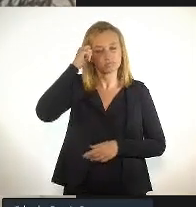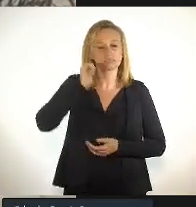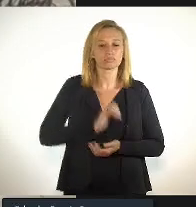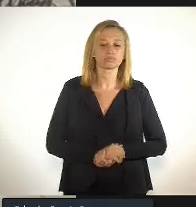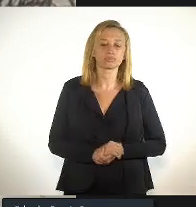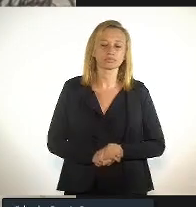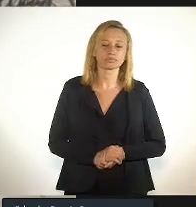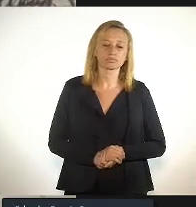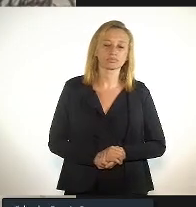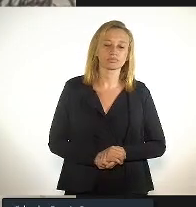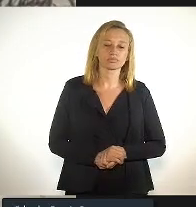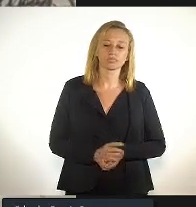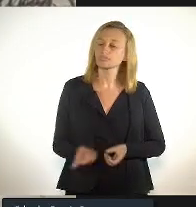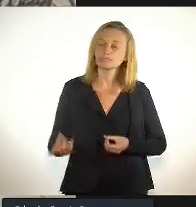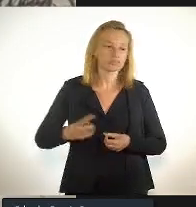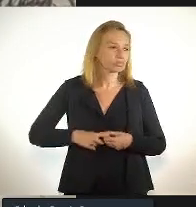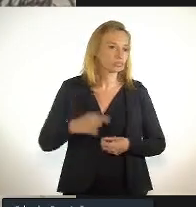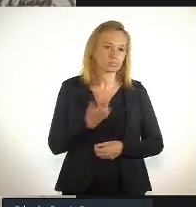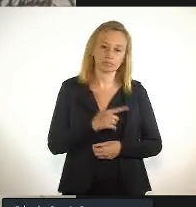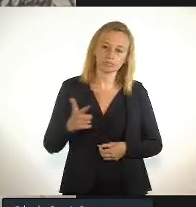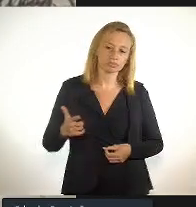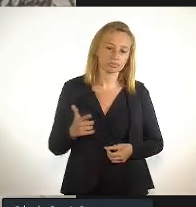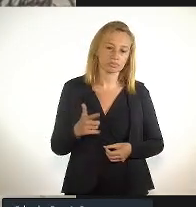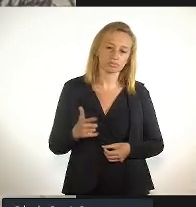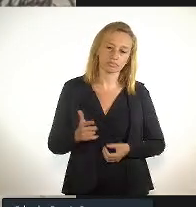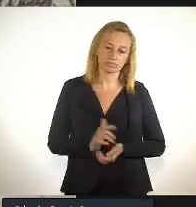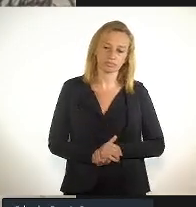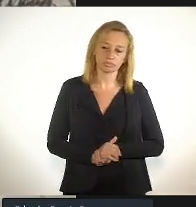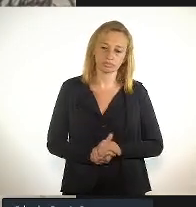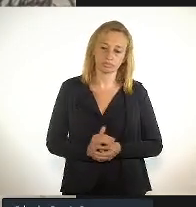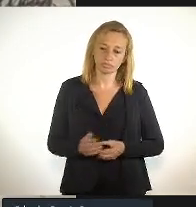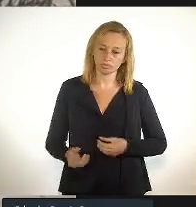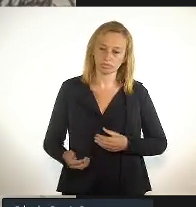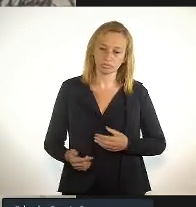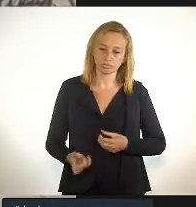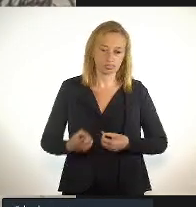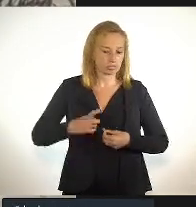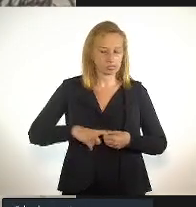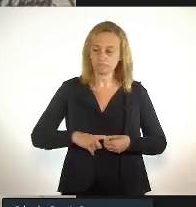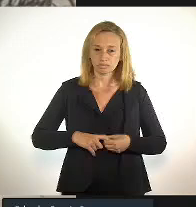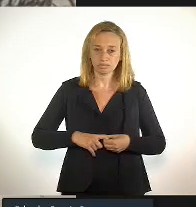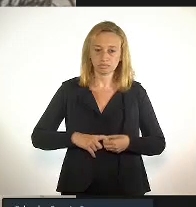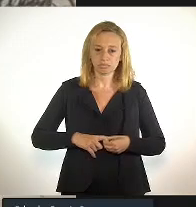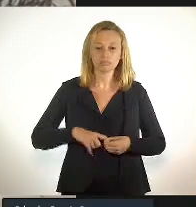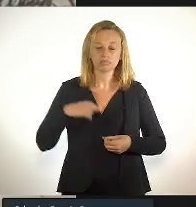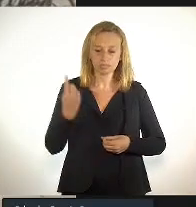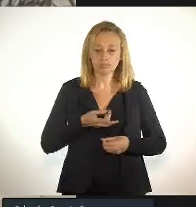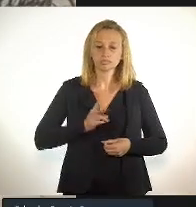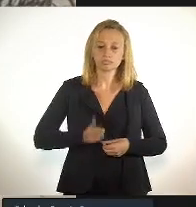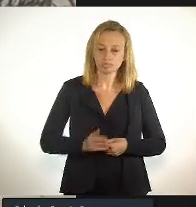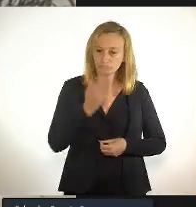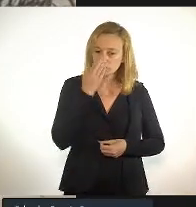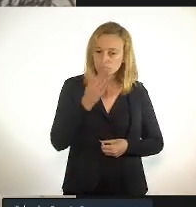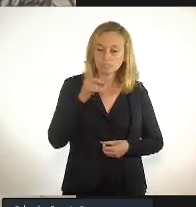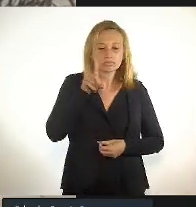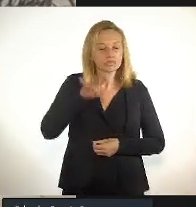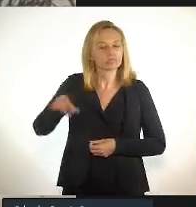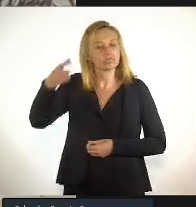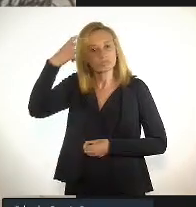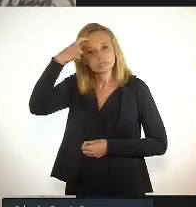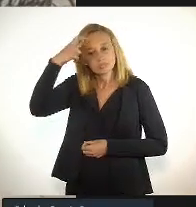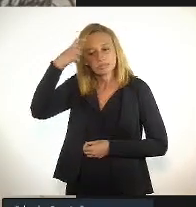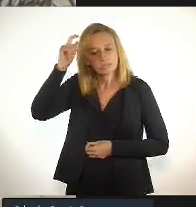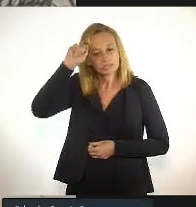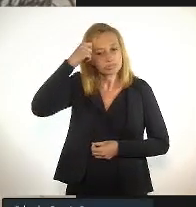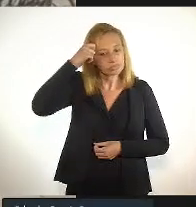um levante sem volta. Não daremos nenhum passo atrás. Então, não só nesse Dia da Consciência